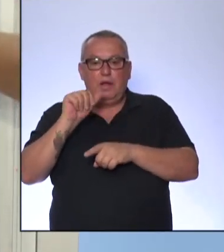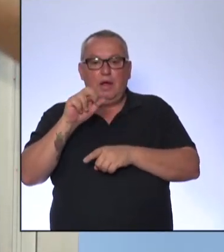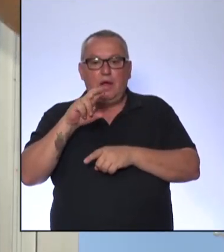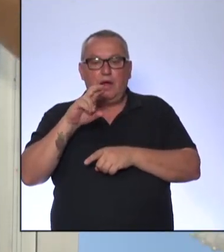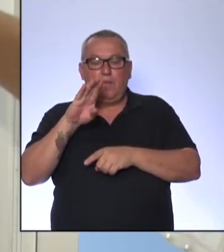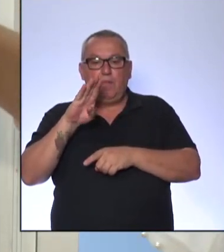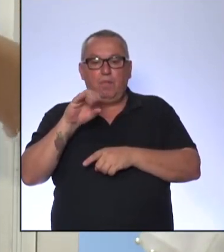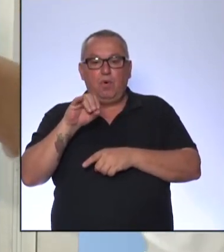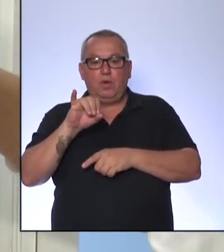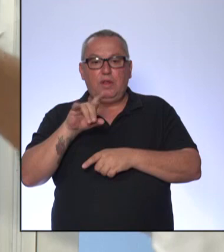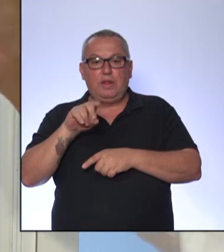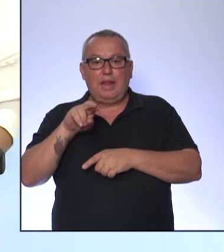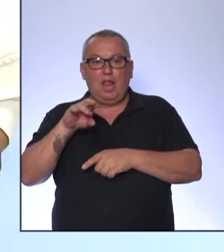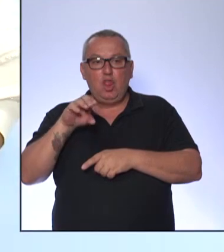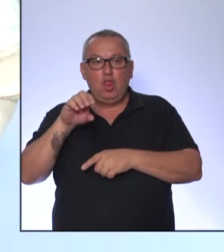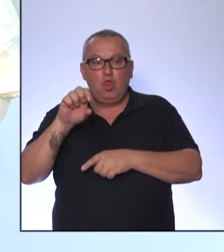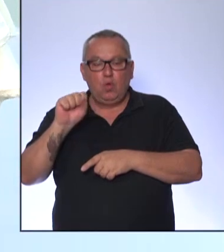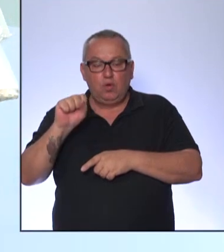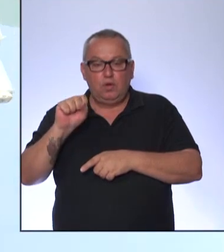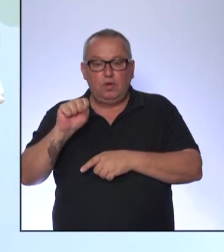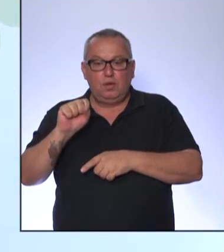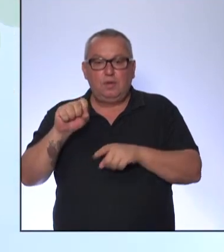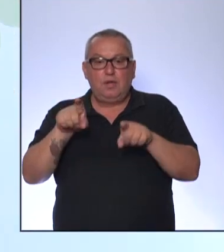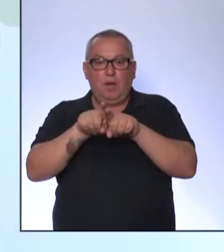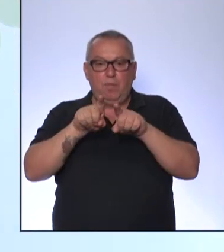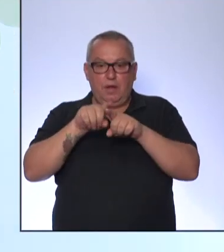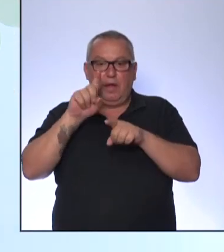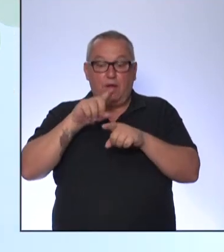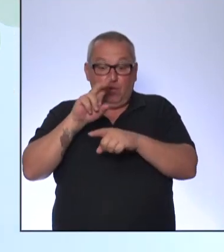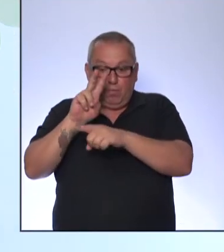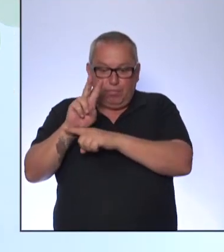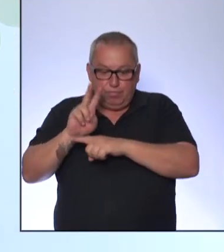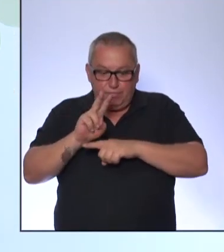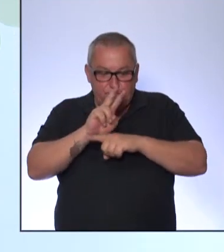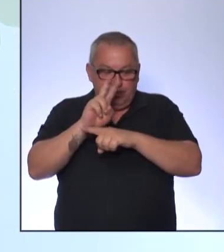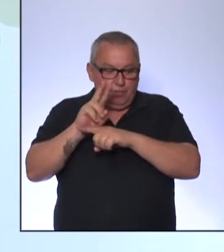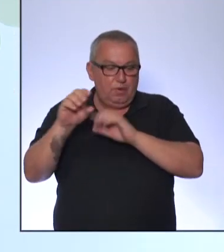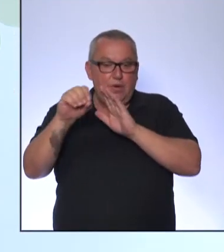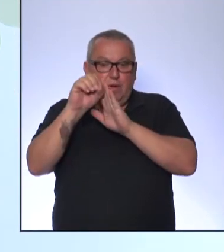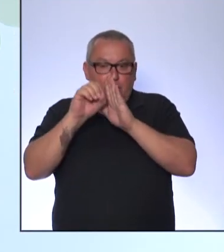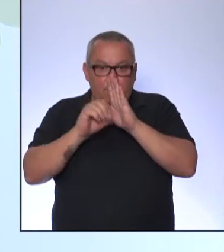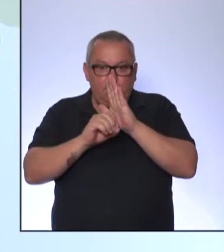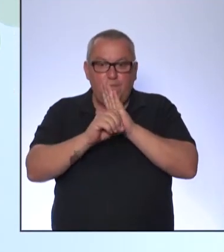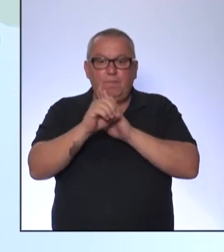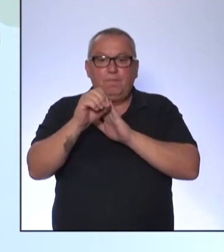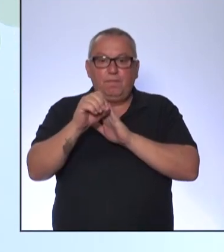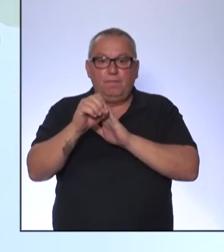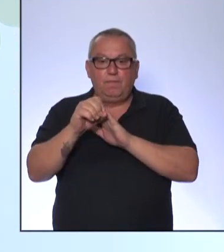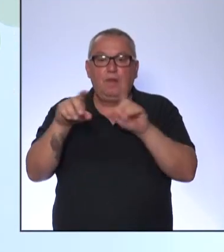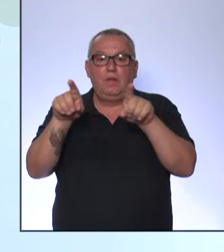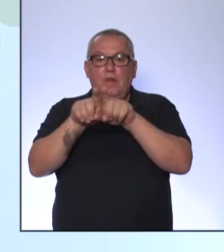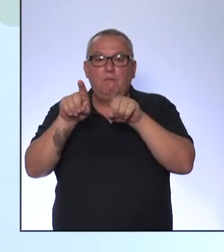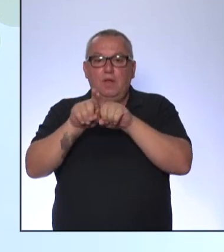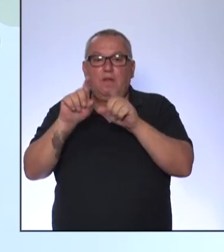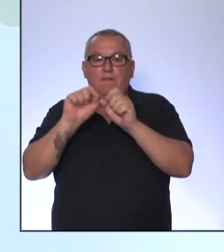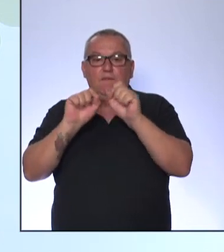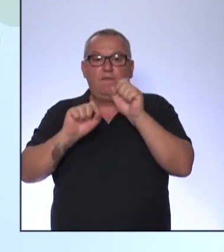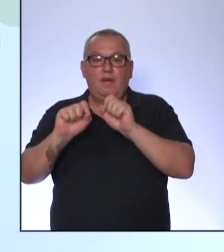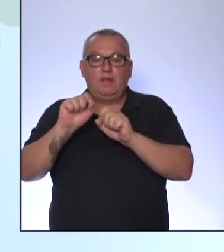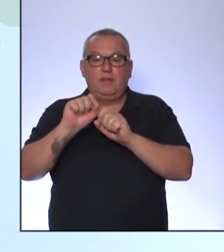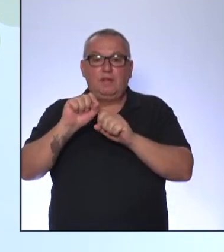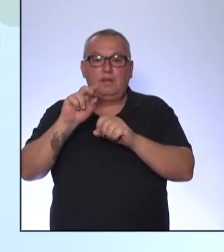com que essa membrana seja uma estrutura, além de protetora dessa célula, que delimite essa célula, e que também faça com